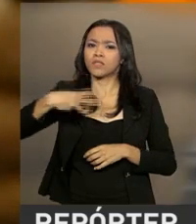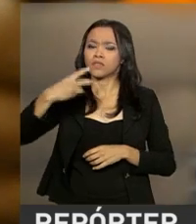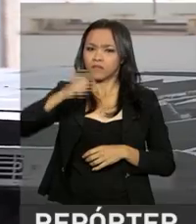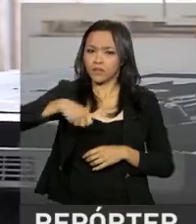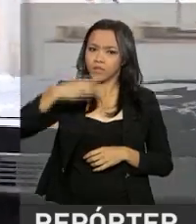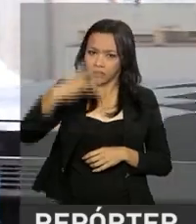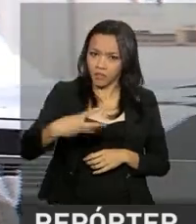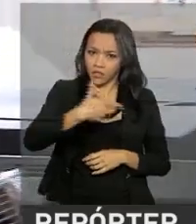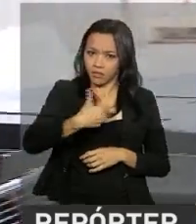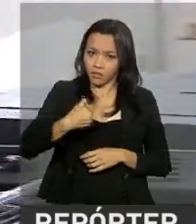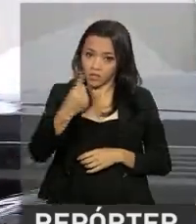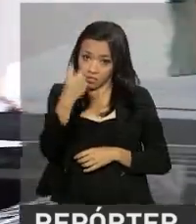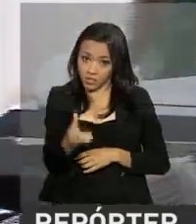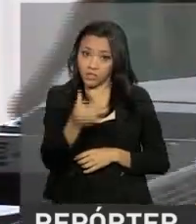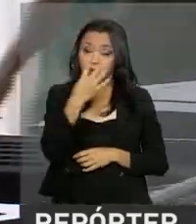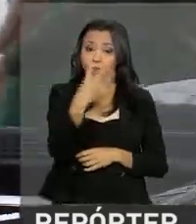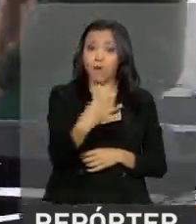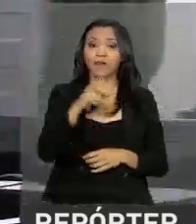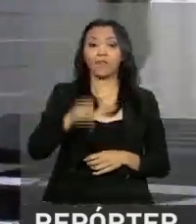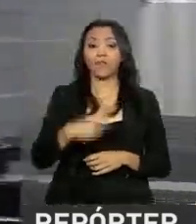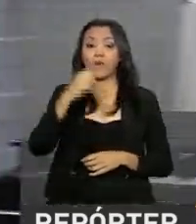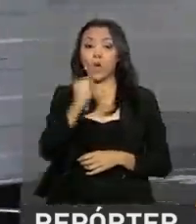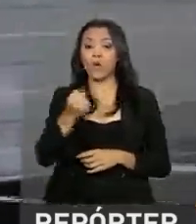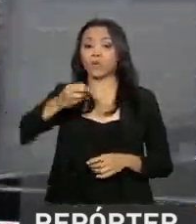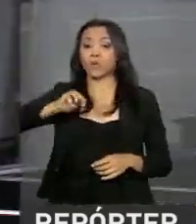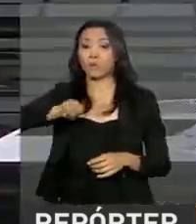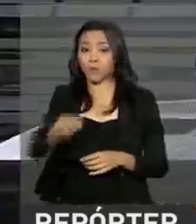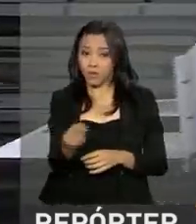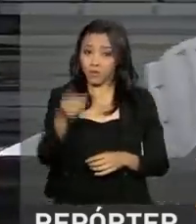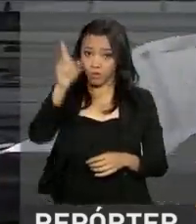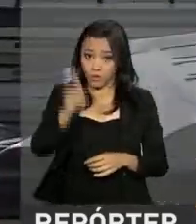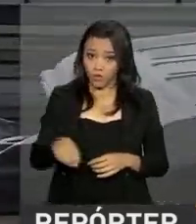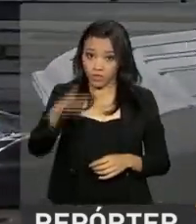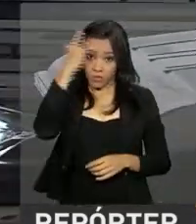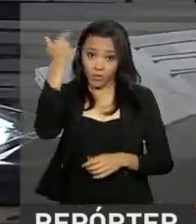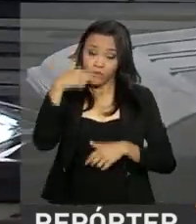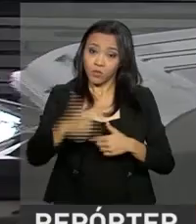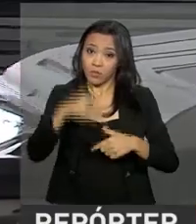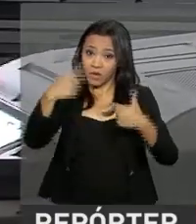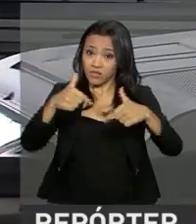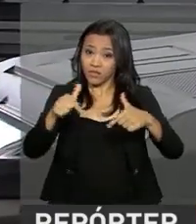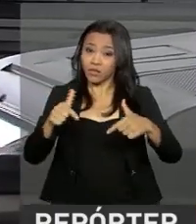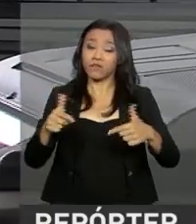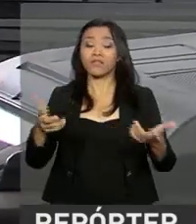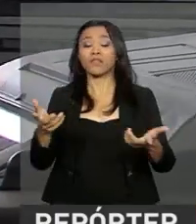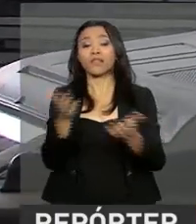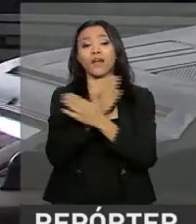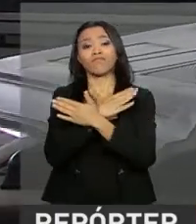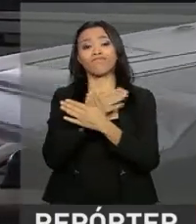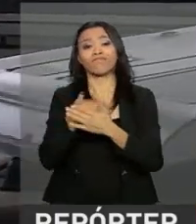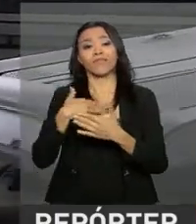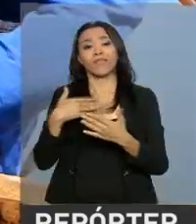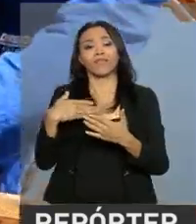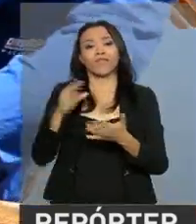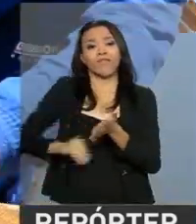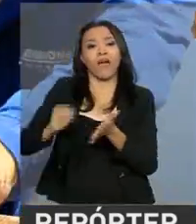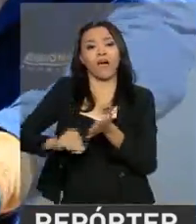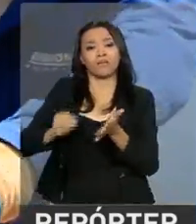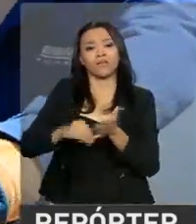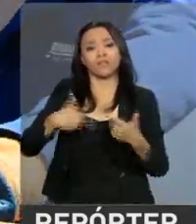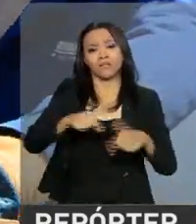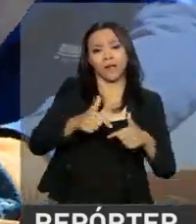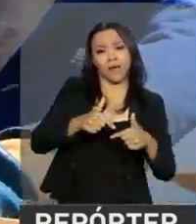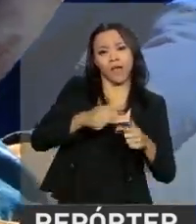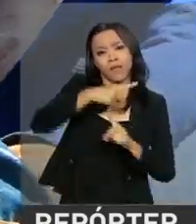2016 4,8 milhões de brasileiros subocupados por insuficiência de horas trabalhadas ou